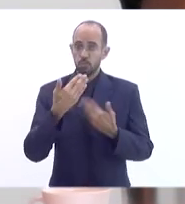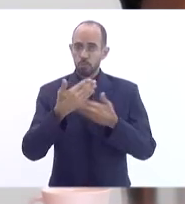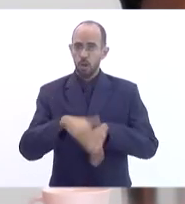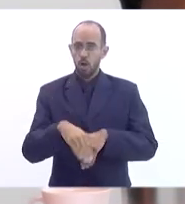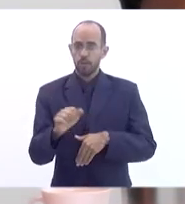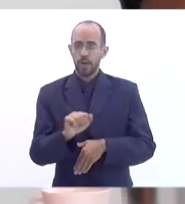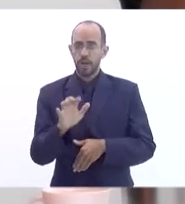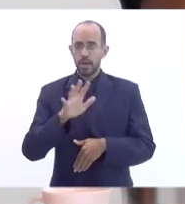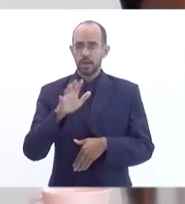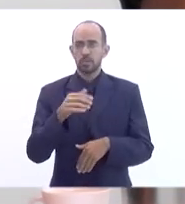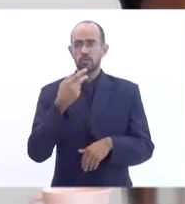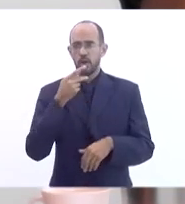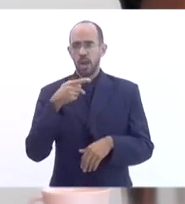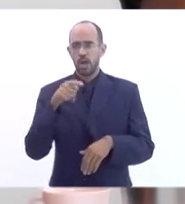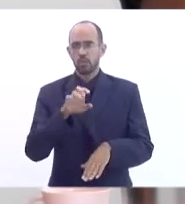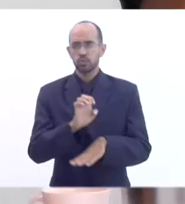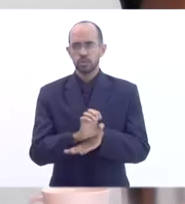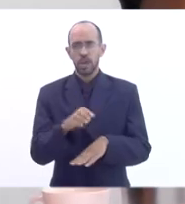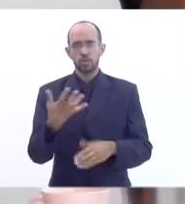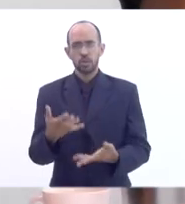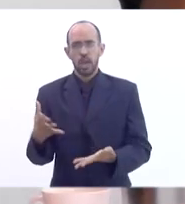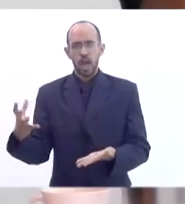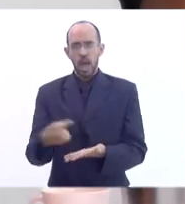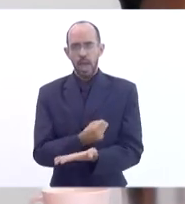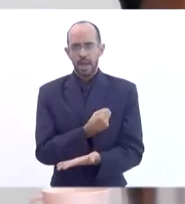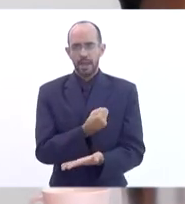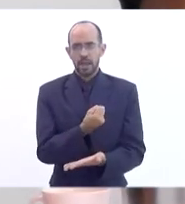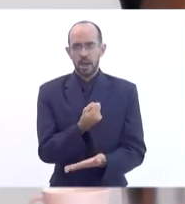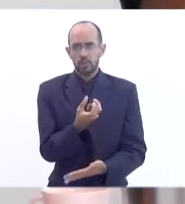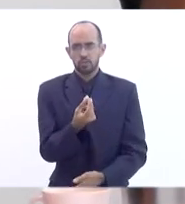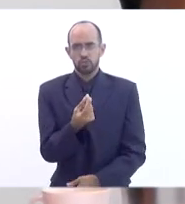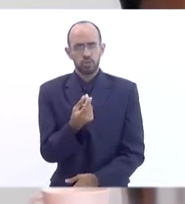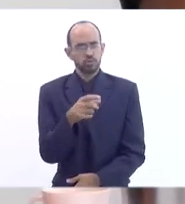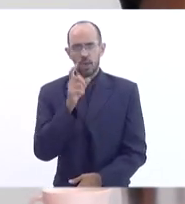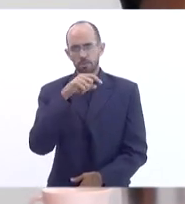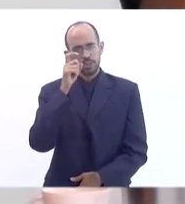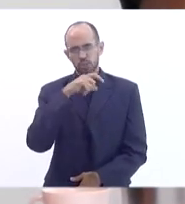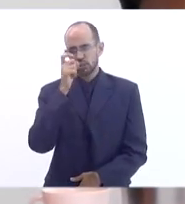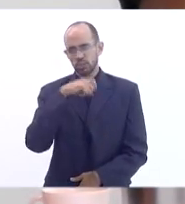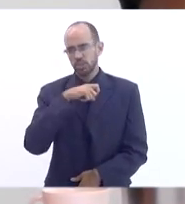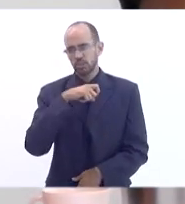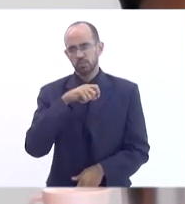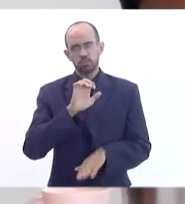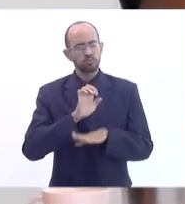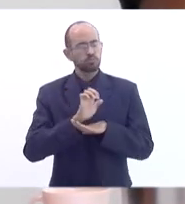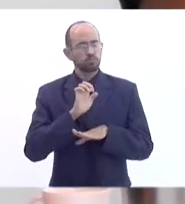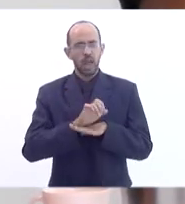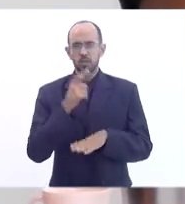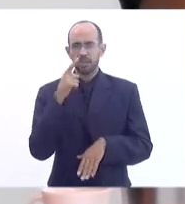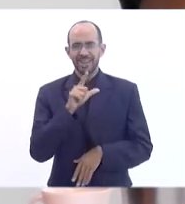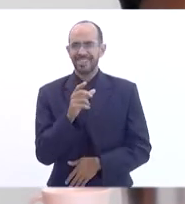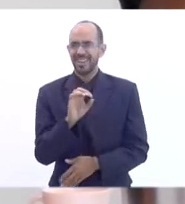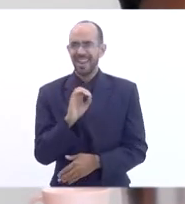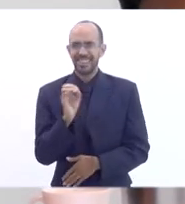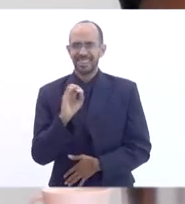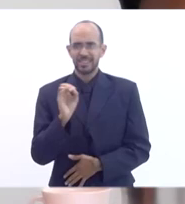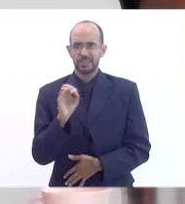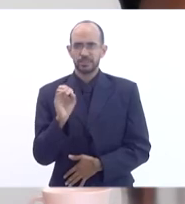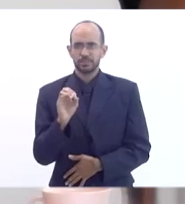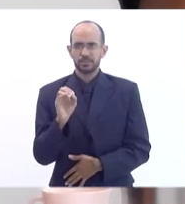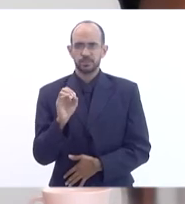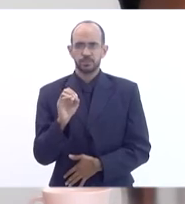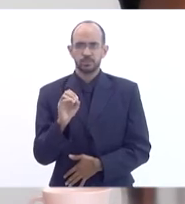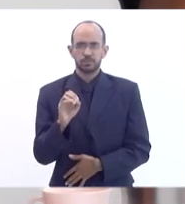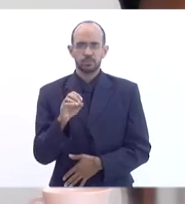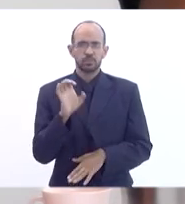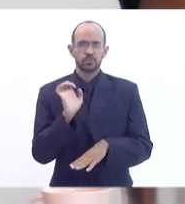muito muita gente fala o seguinte é o estado quer arrecadar concurso isso é mentira estado arrecada nada concurso está no teu orçamento de